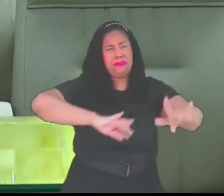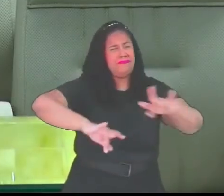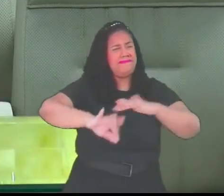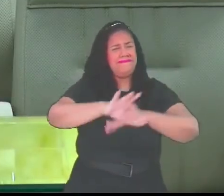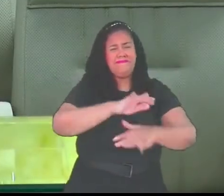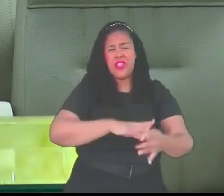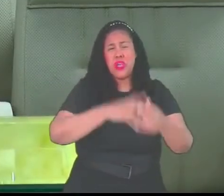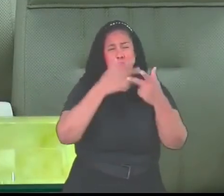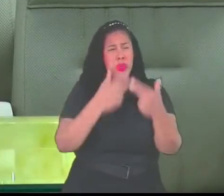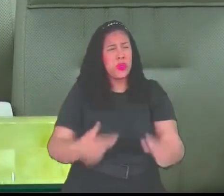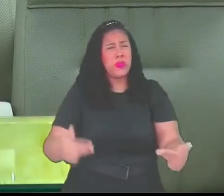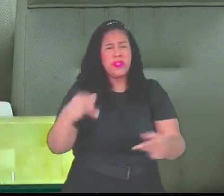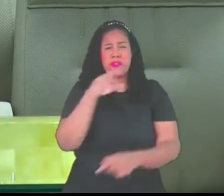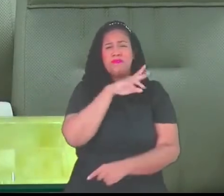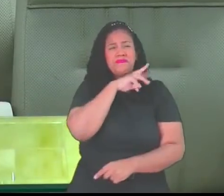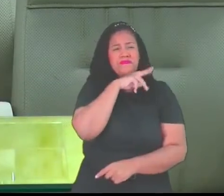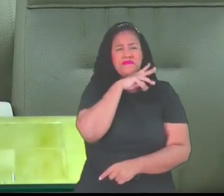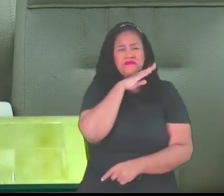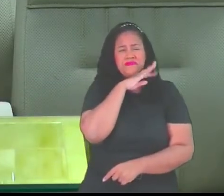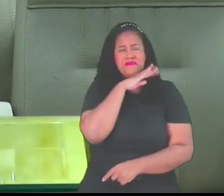desgraça.